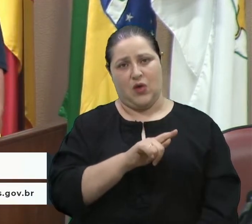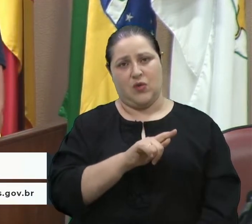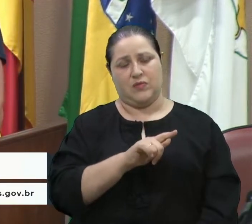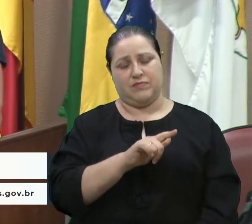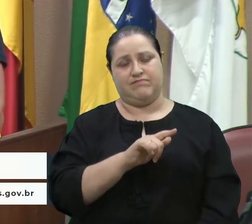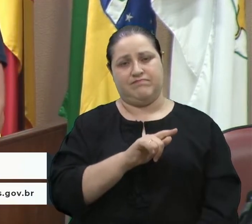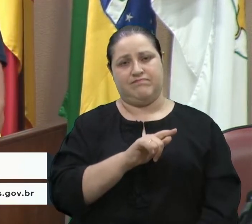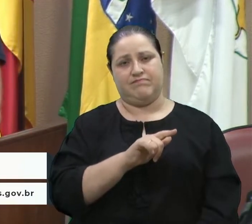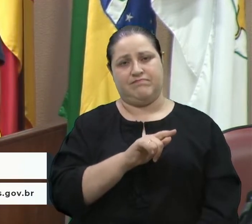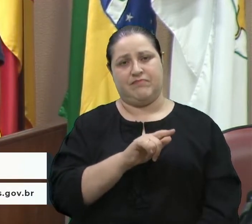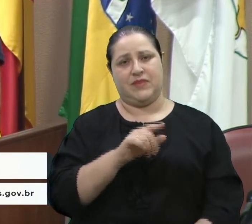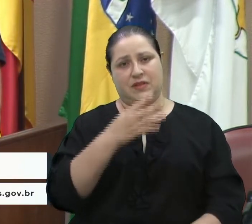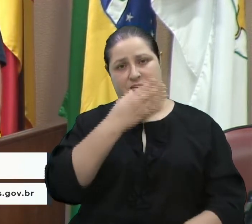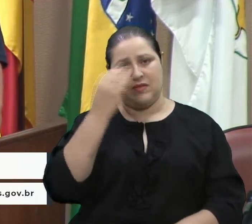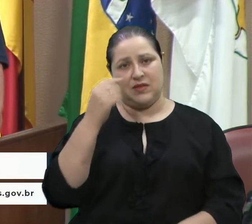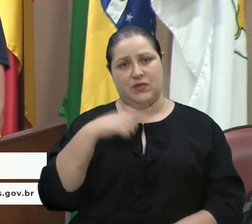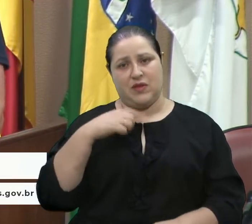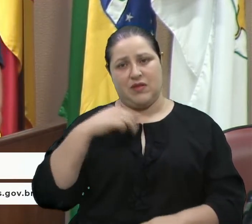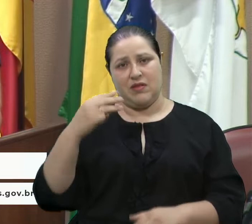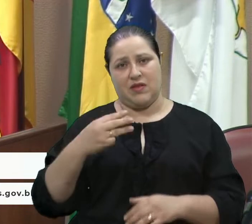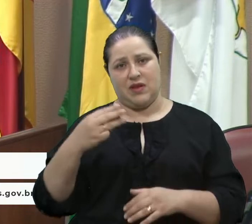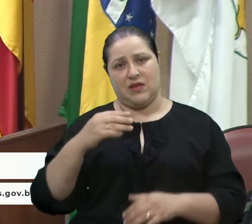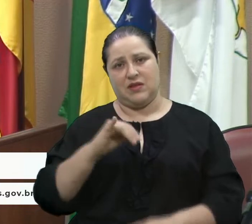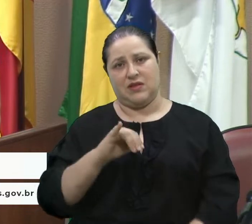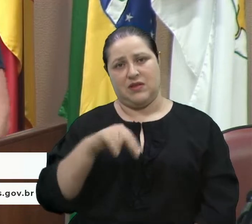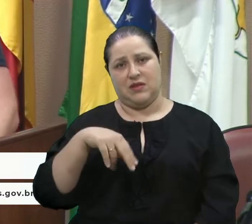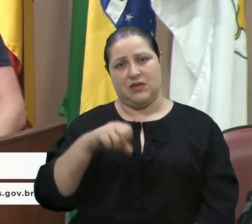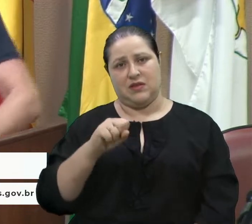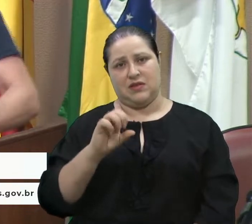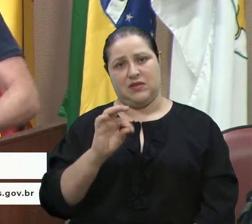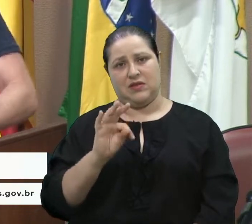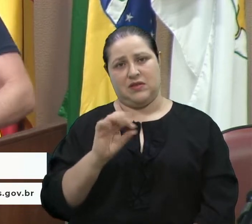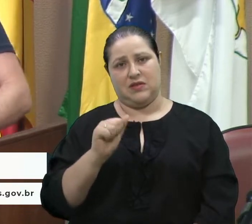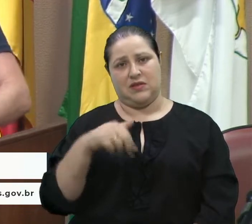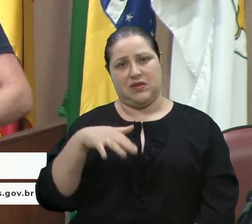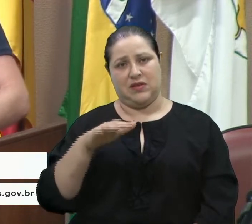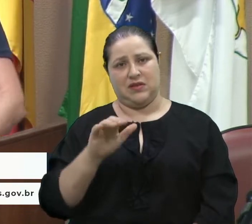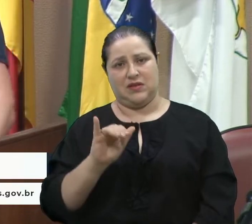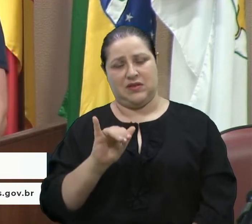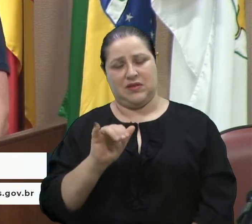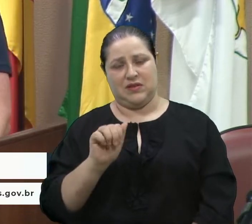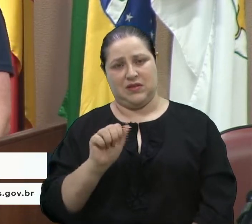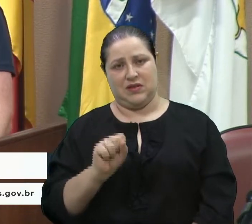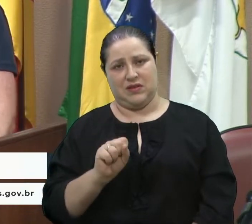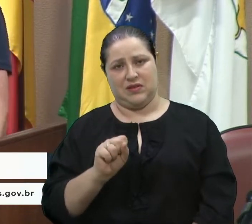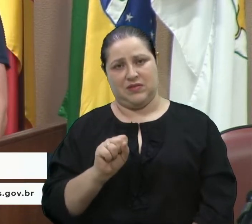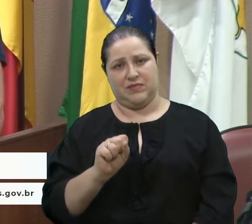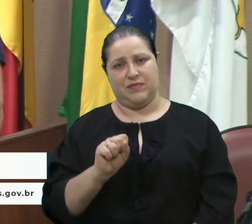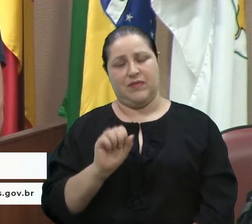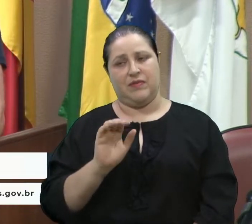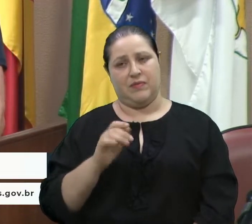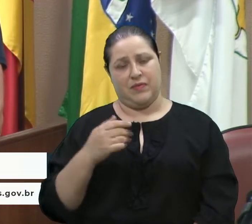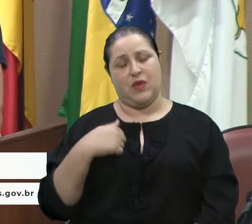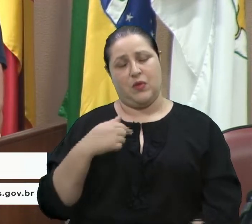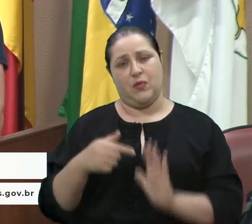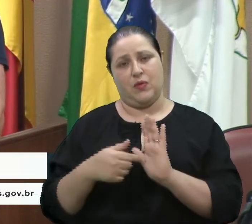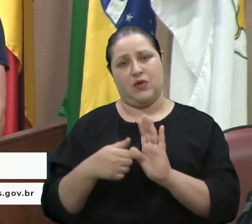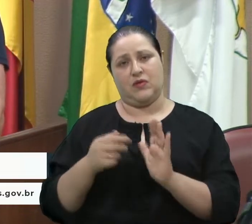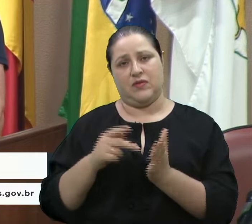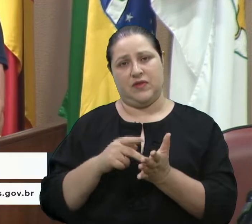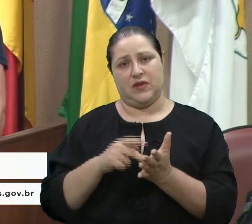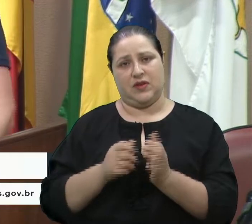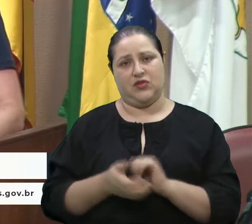tentar restabelecer a verdade, pode ter um pouco de gente se debatendo aí, mas a verdade é essa. E respondendo a